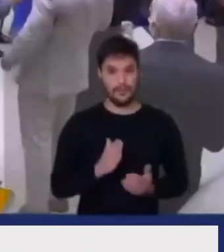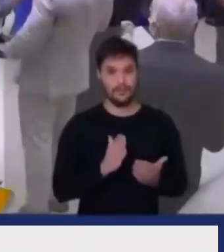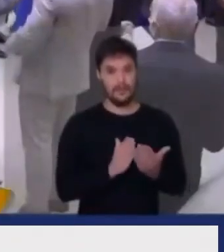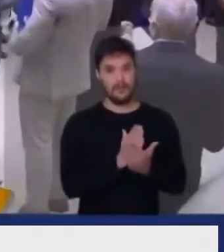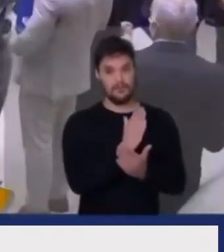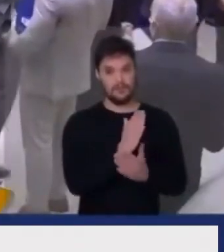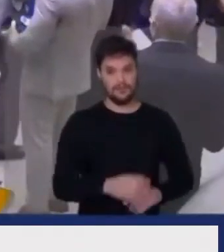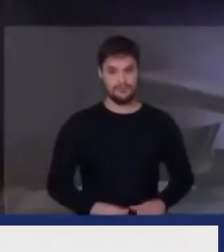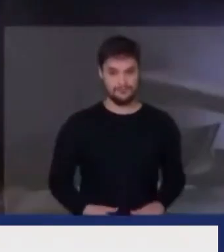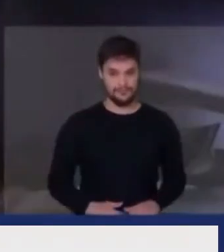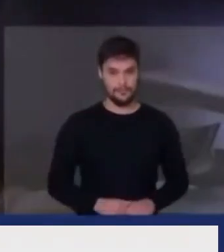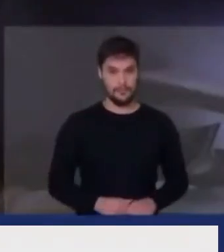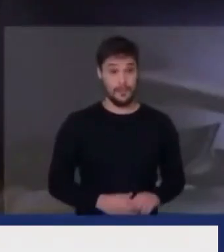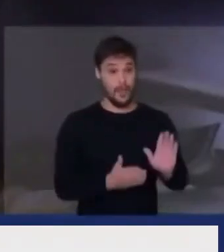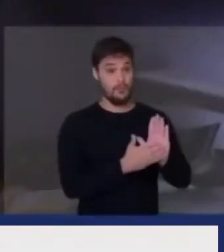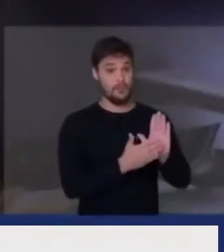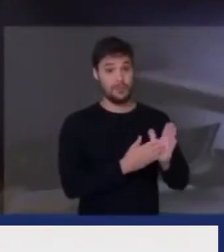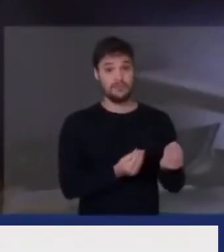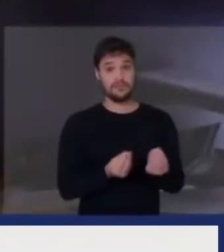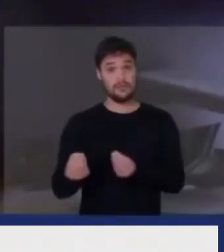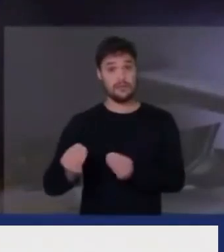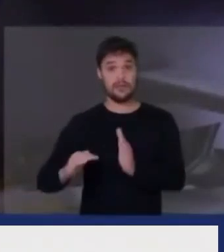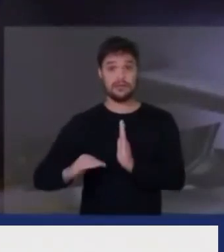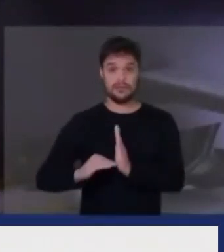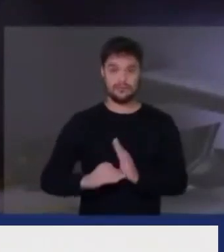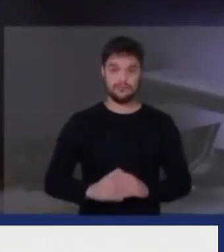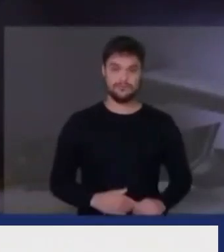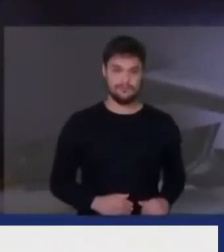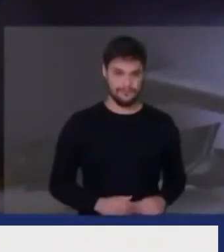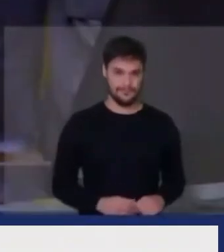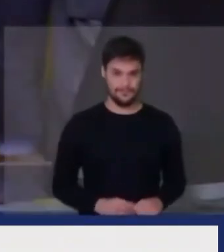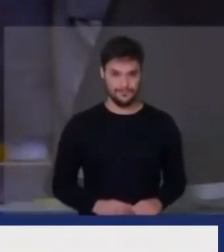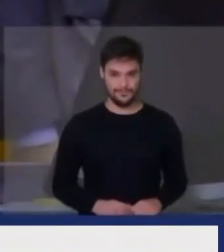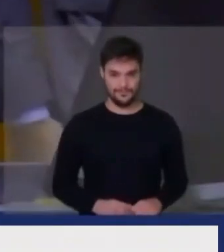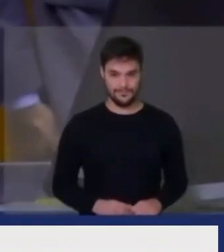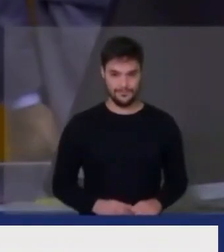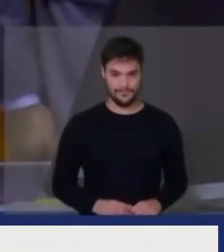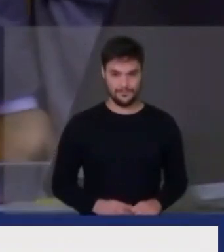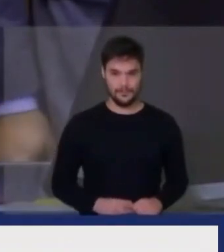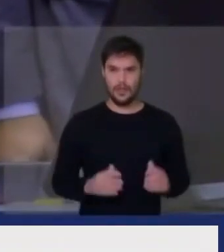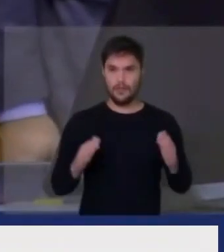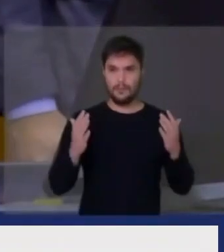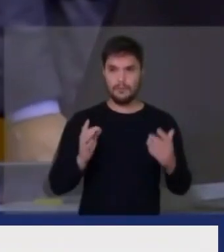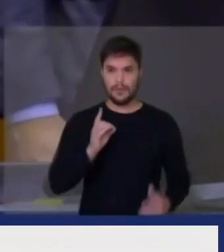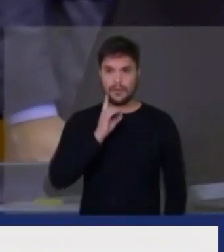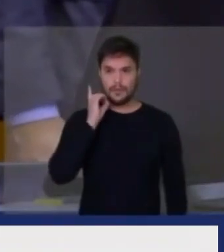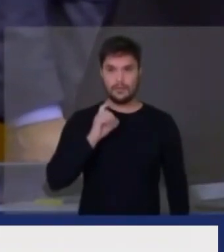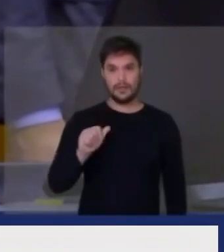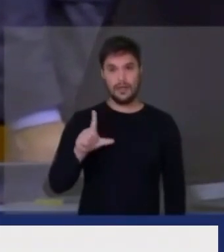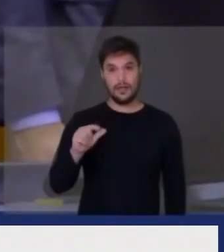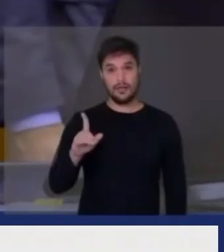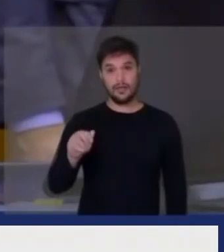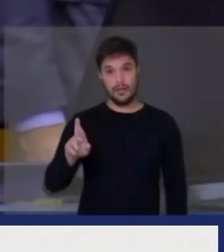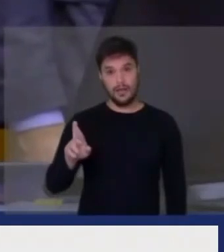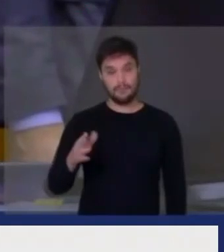vai ser o órgão responsável por fixar esse limite as empresas administradoras de cartão de crédito depois que essa